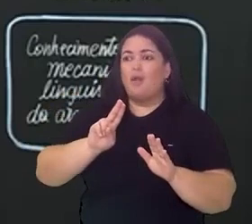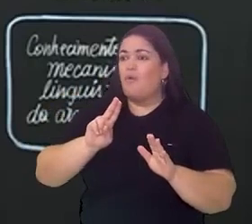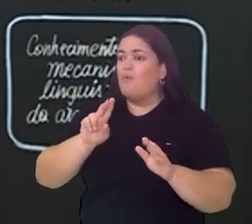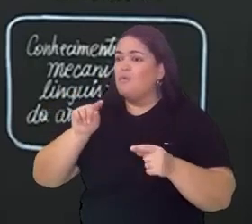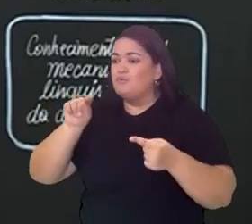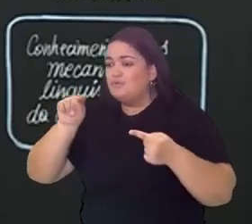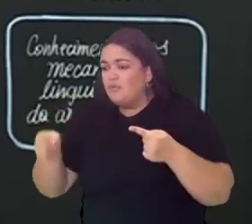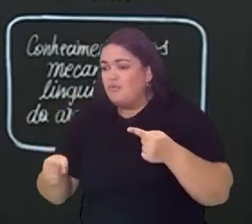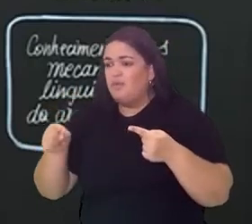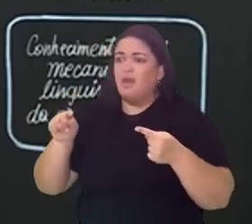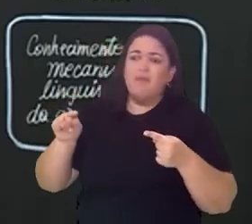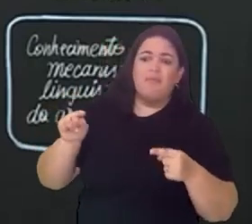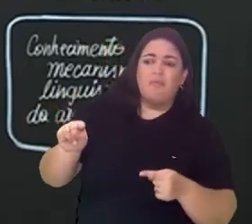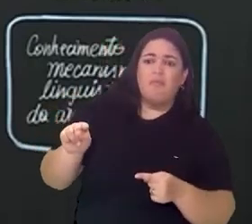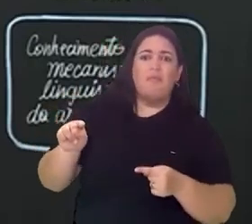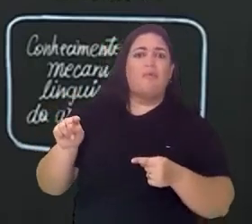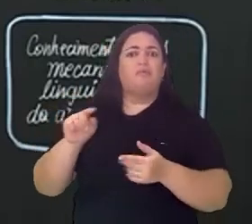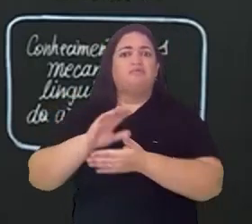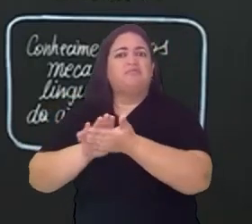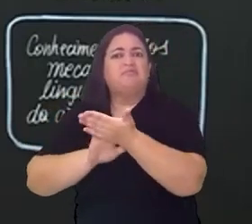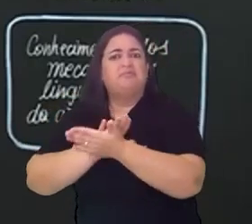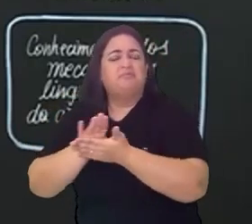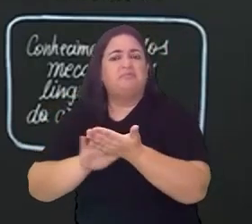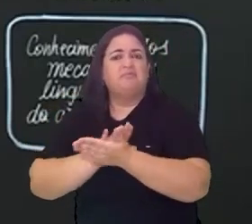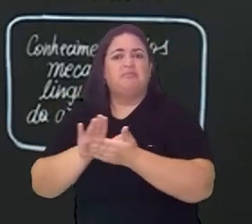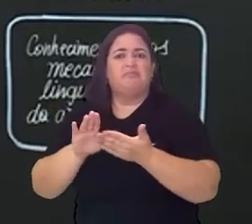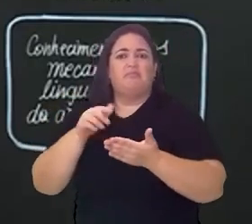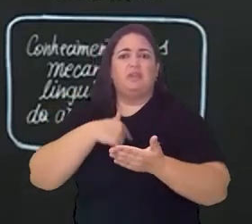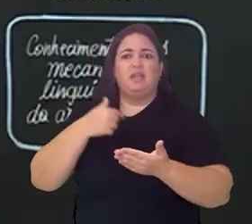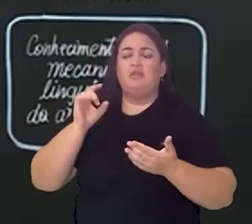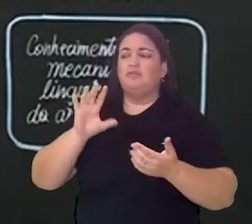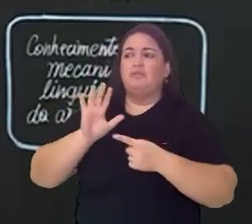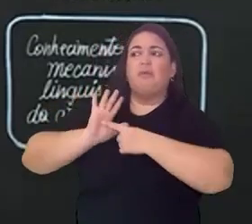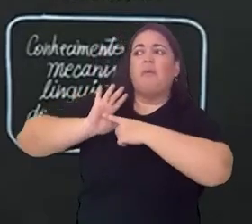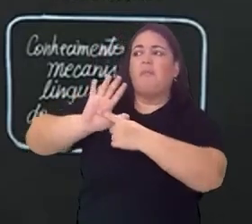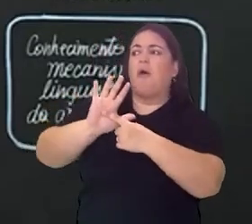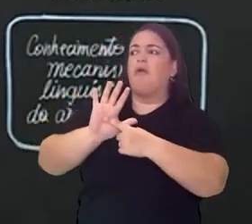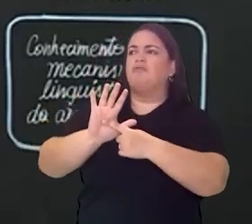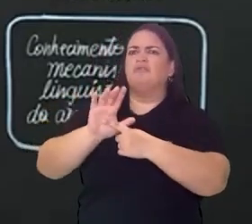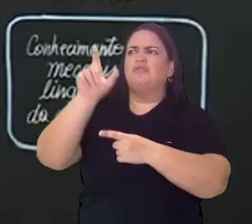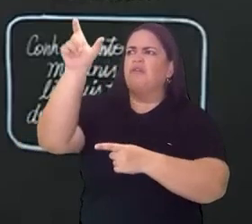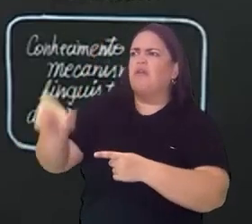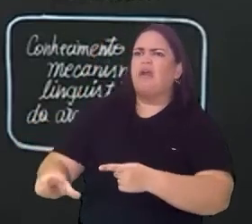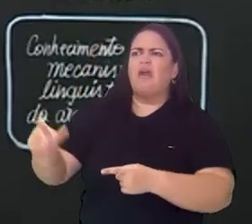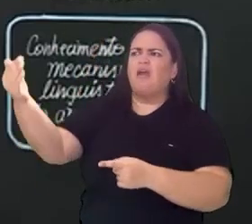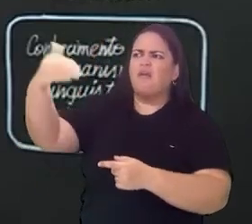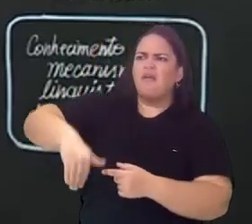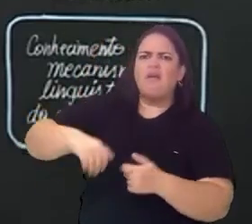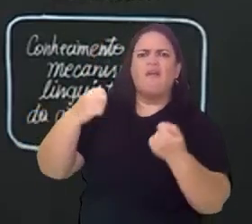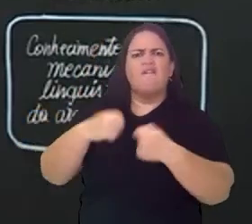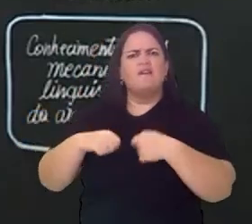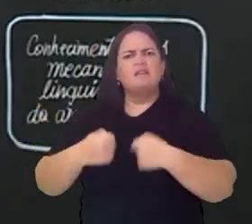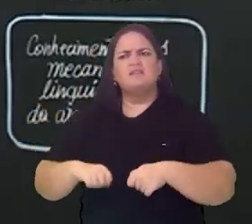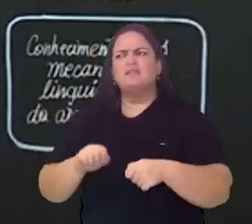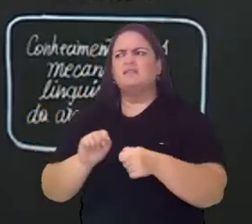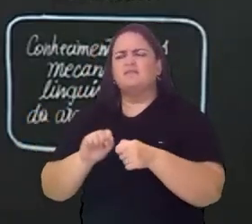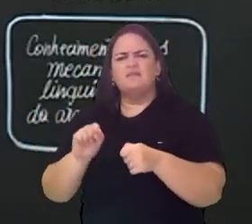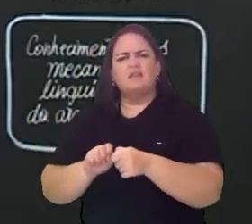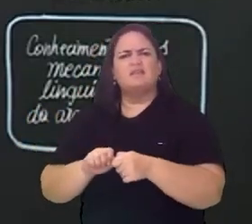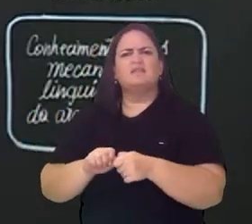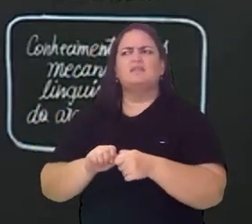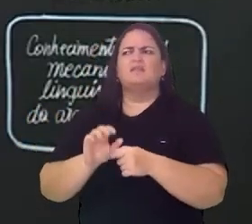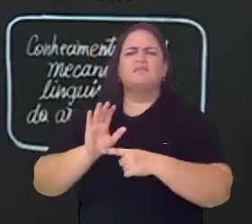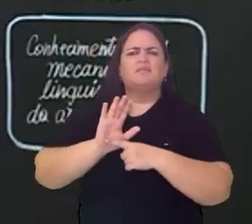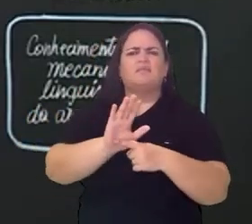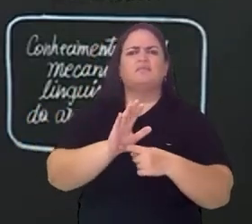digo que alguém precisa fazer algo, ou seja, do nada eu manifesto uma opinião aqui, uma necessidade de intervenção. Do nada, eu nem expliquei